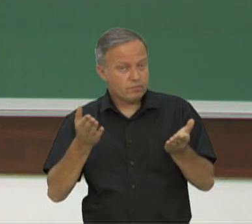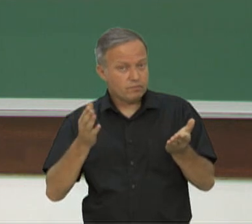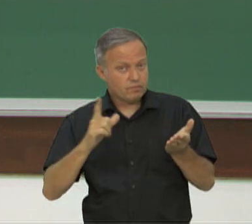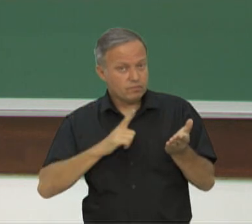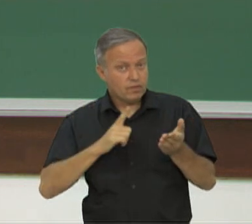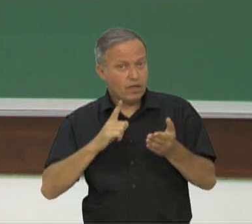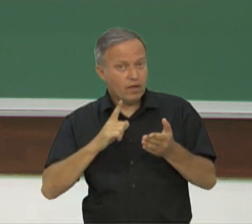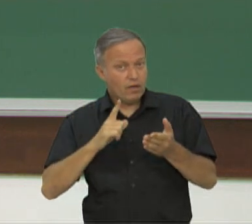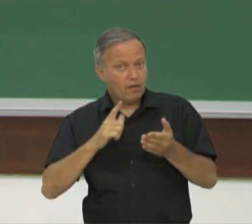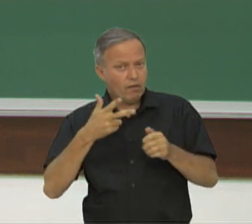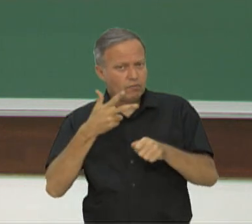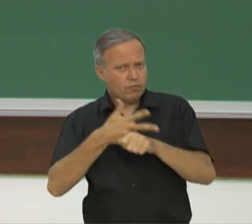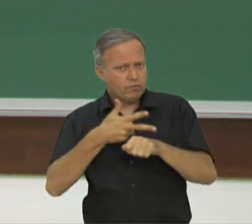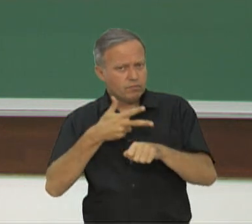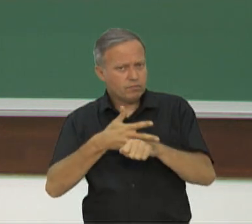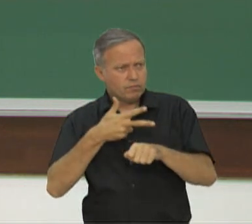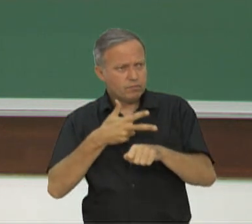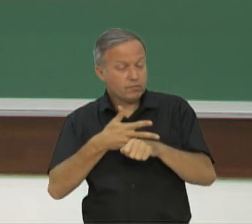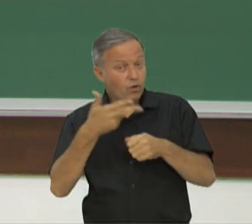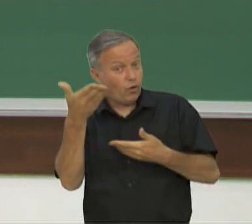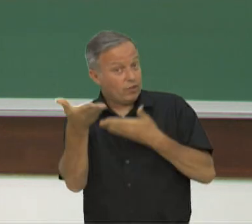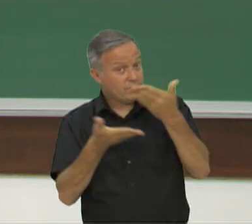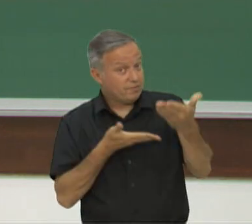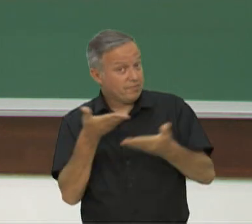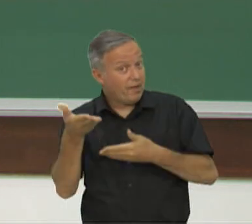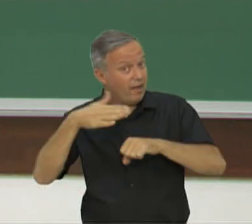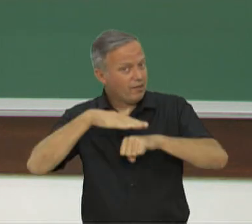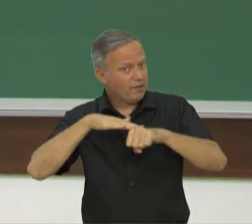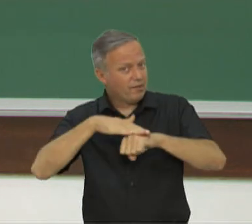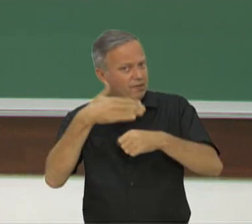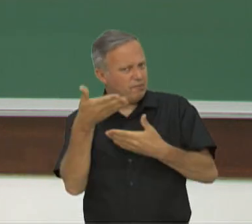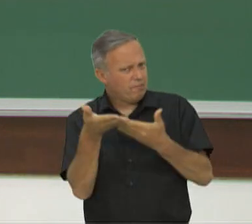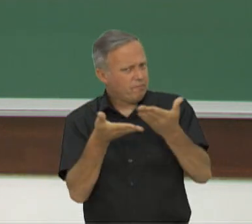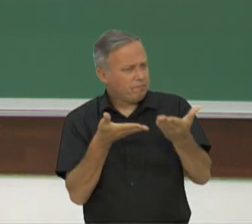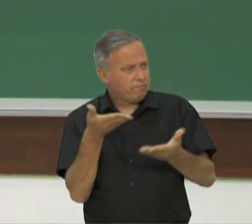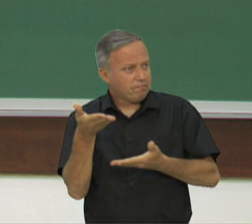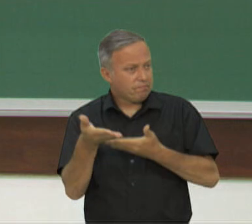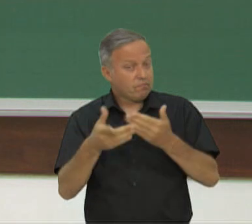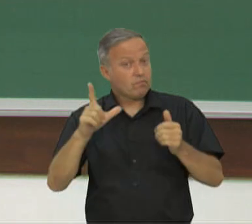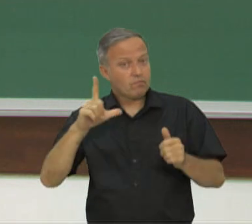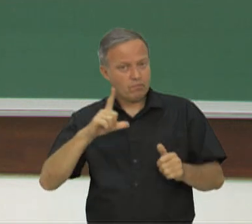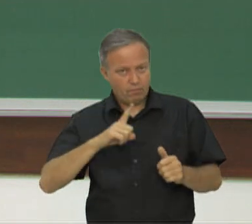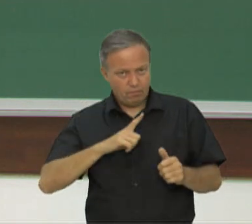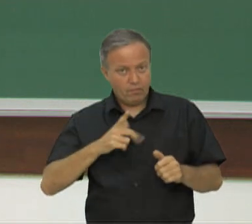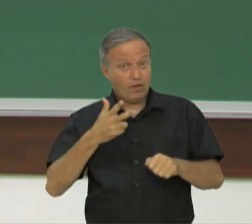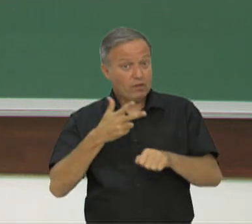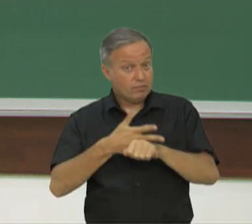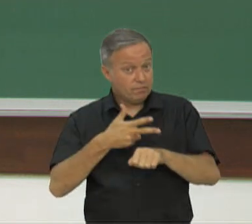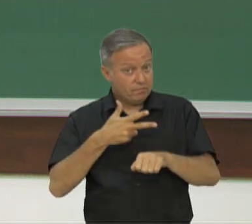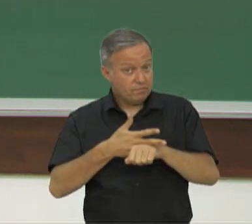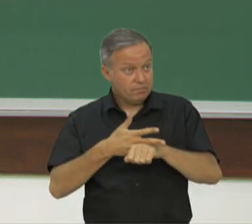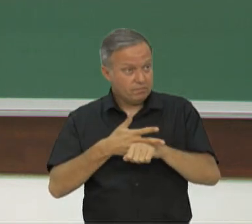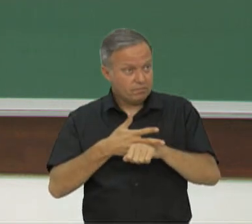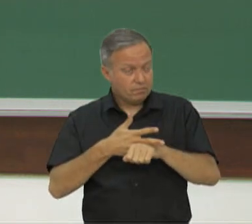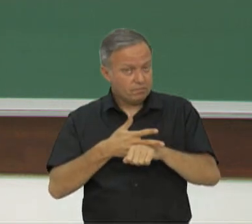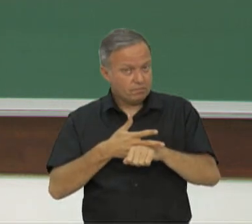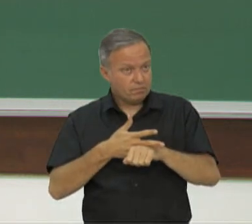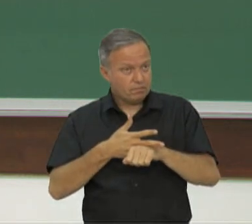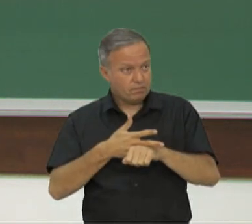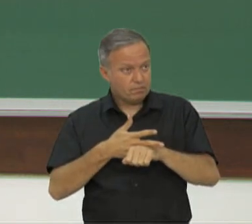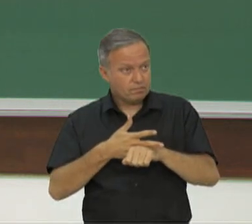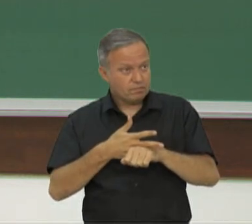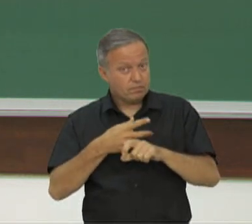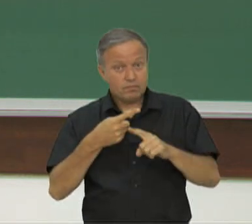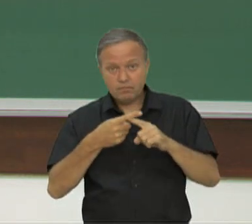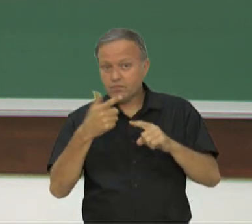o vídeo que grava, olha nós aqui conversando através da telinha, certo? Temos o vídeo? Temos o vídeo também que pode registrar.